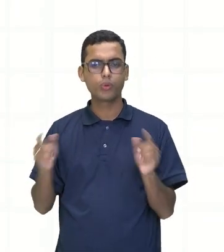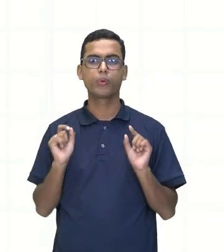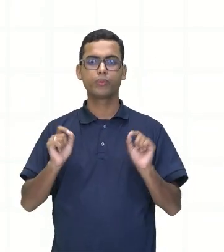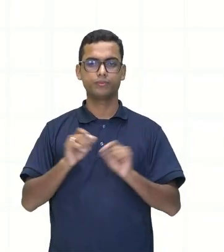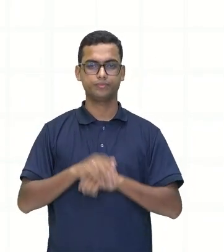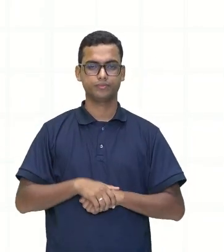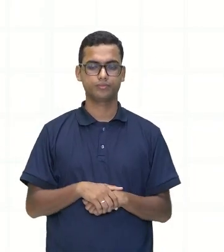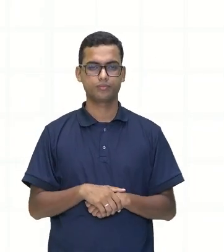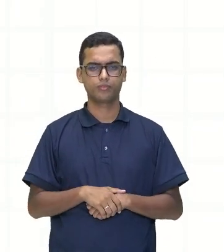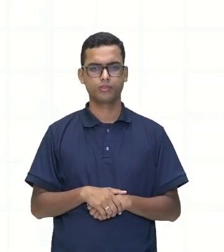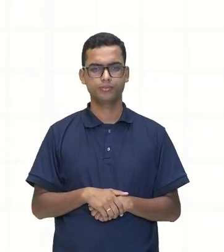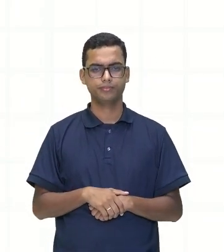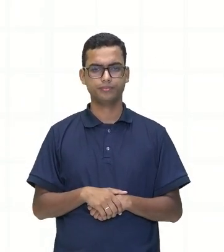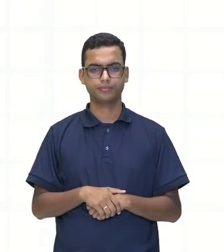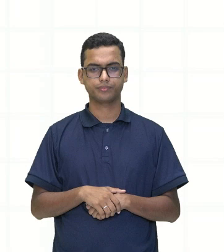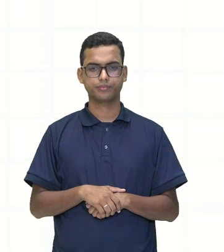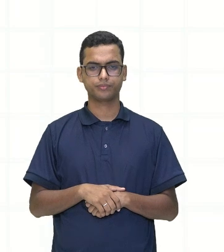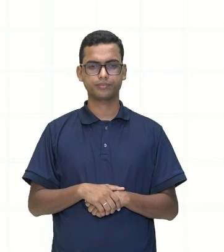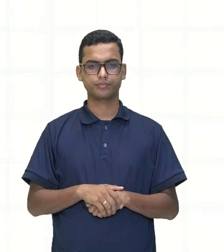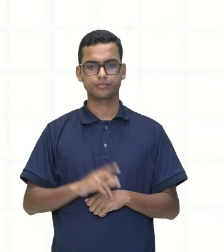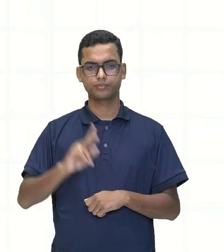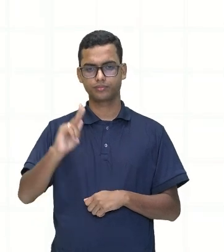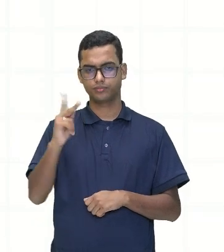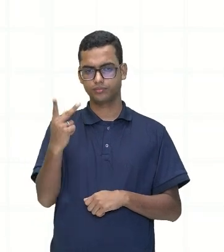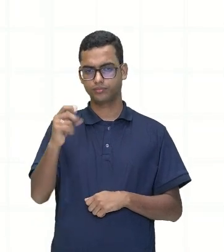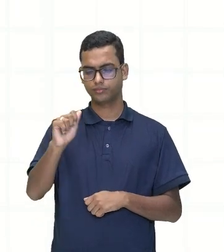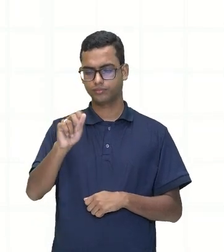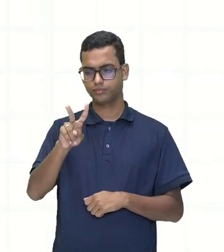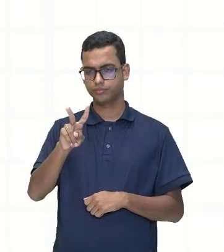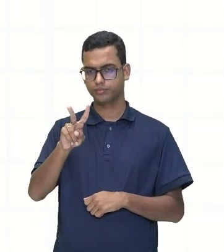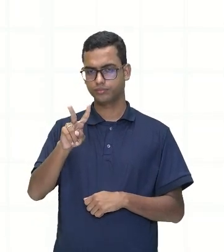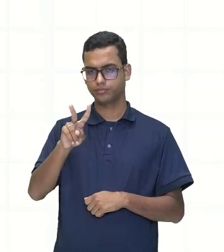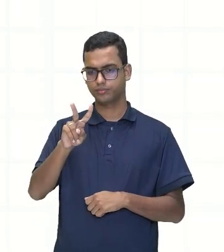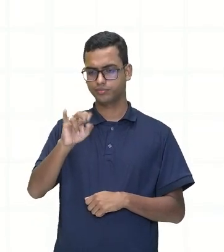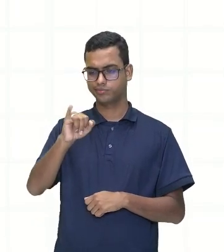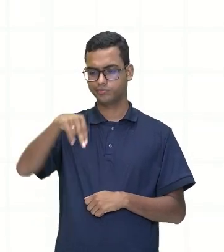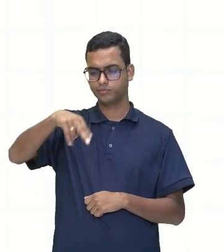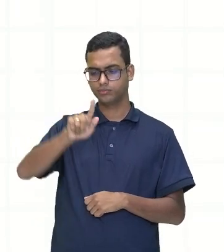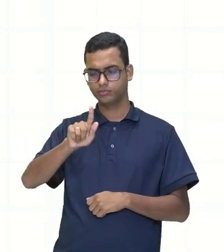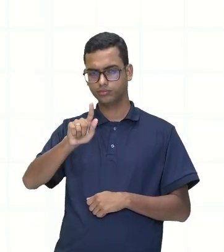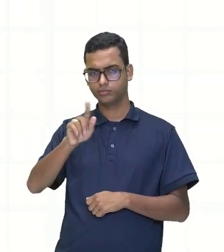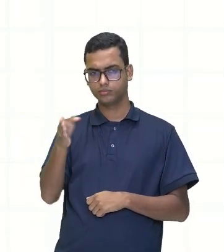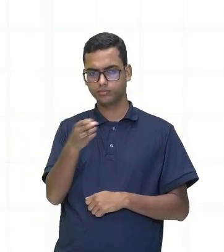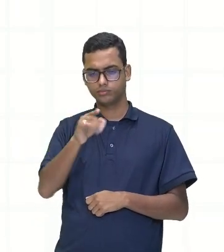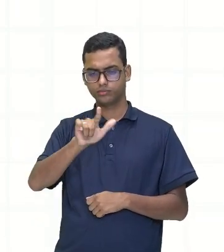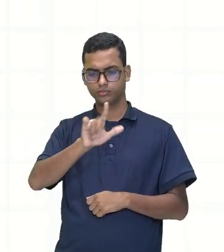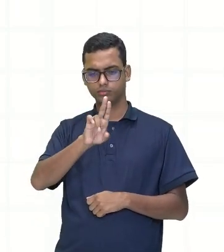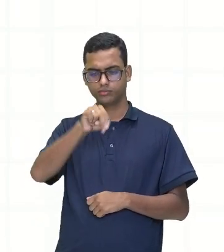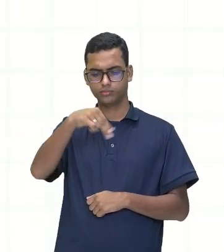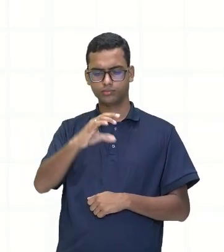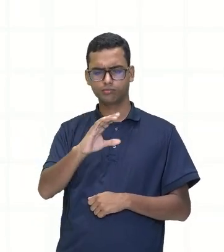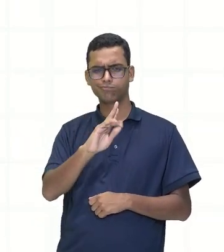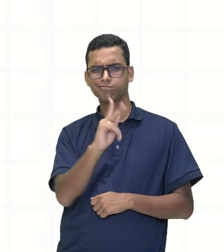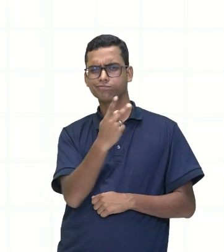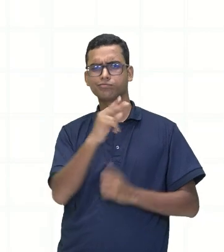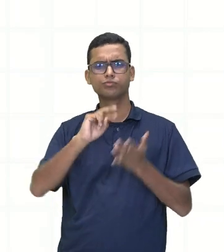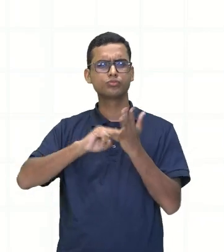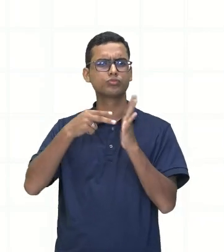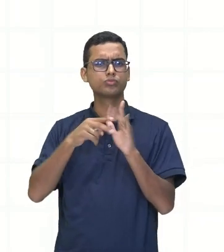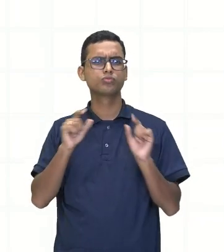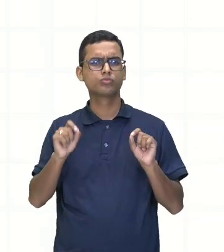having lunch. Having lunch. Having lunch. O que é have lunch,